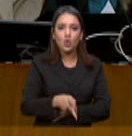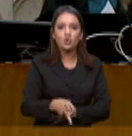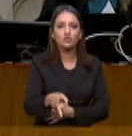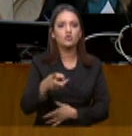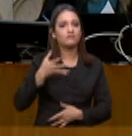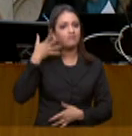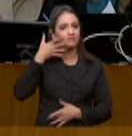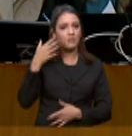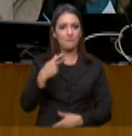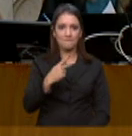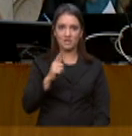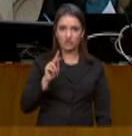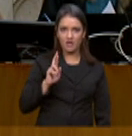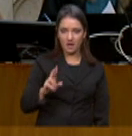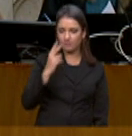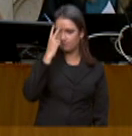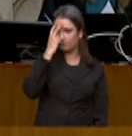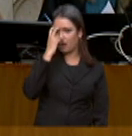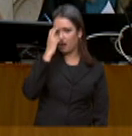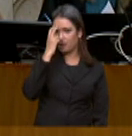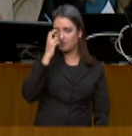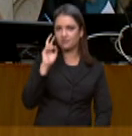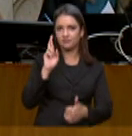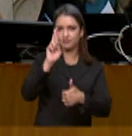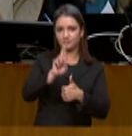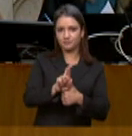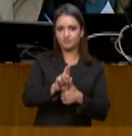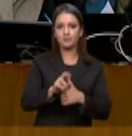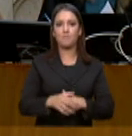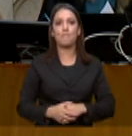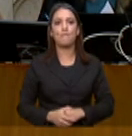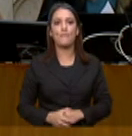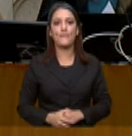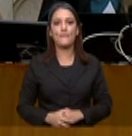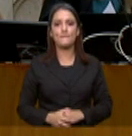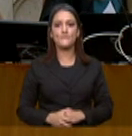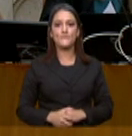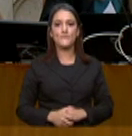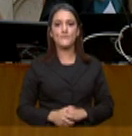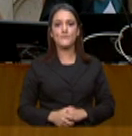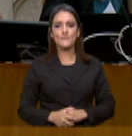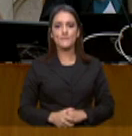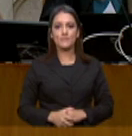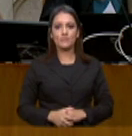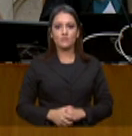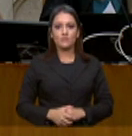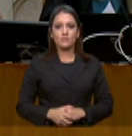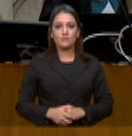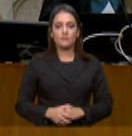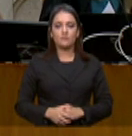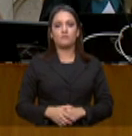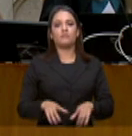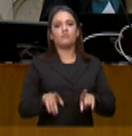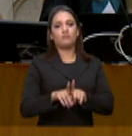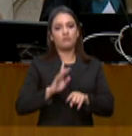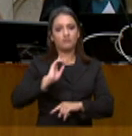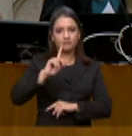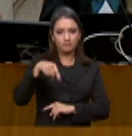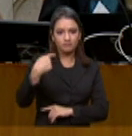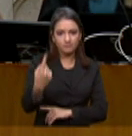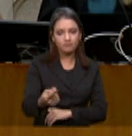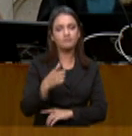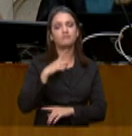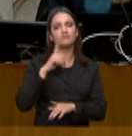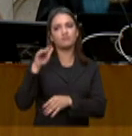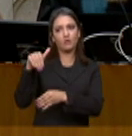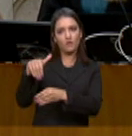sustentação da Vossa Excelência, excelentíssimo Procurador-Geral da República, e posteriormente poderemos...